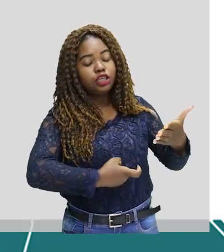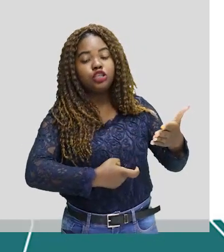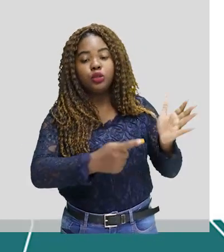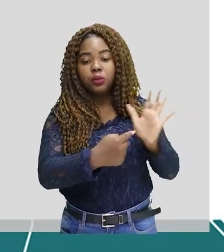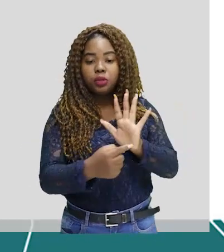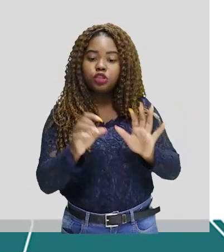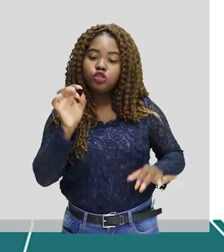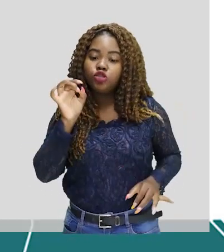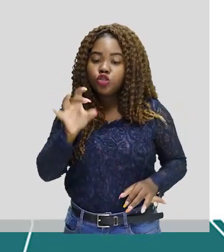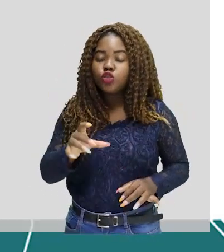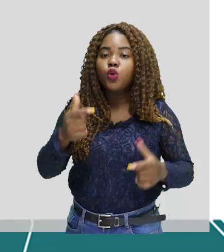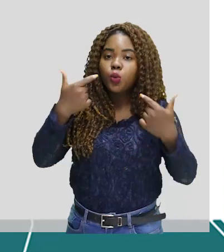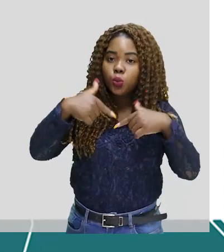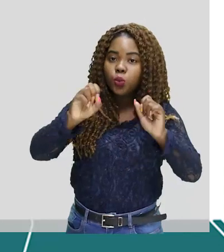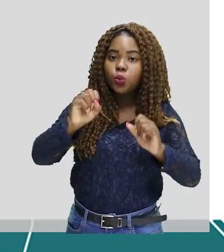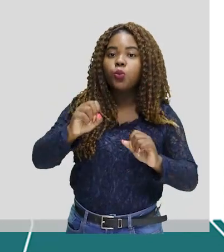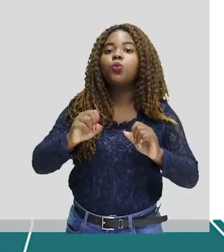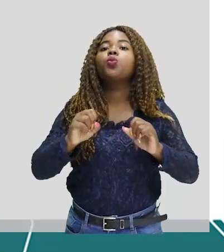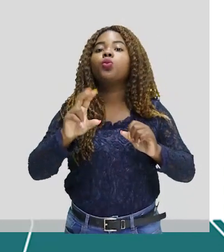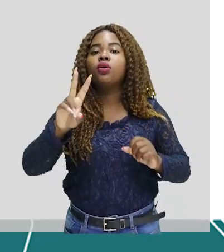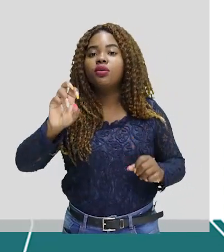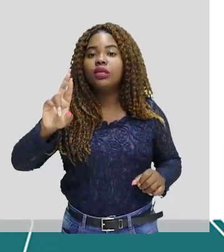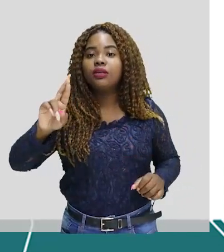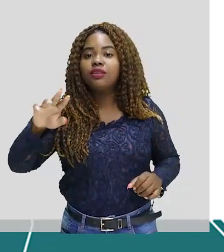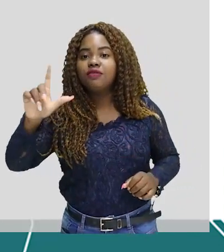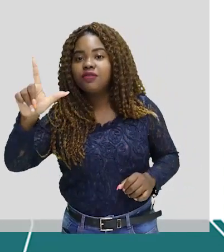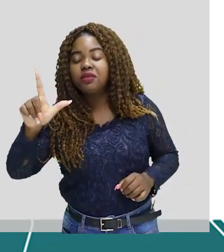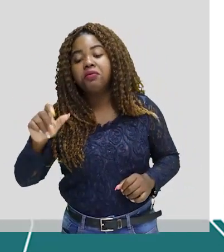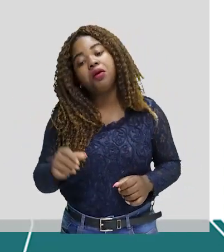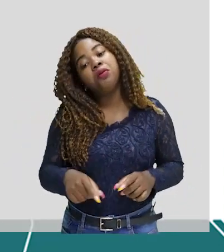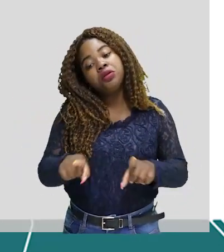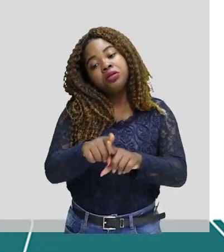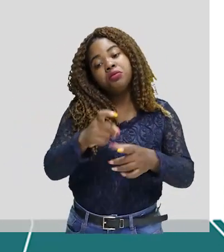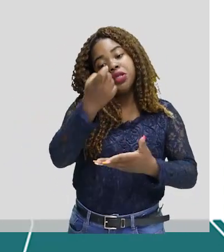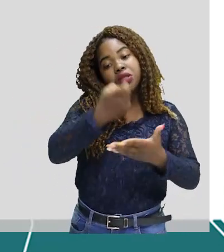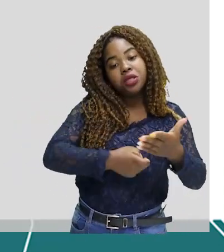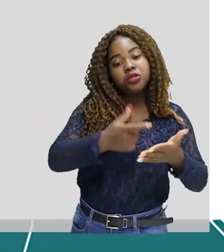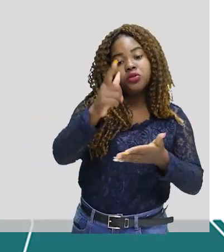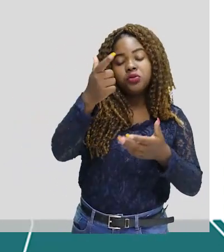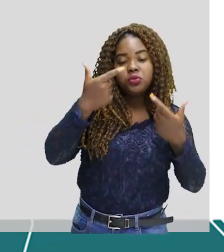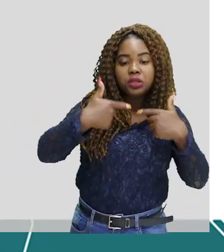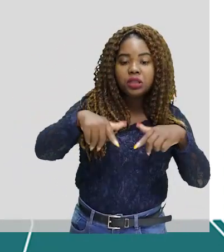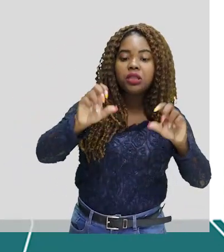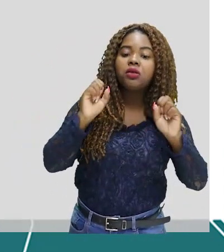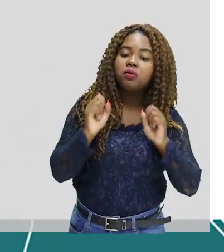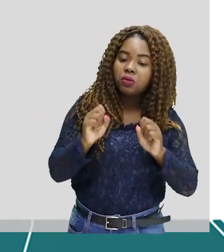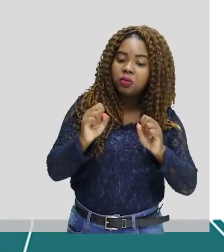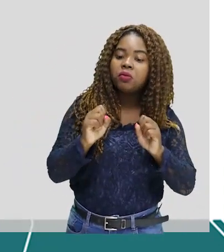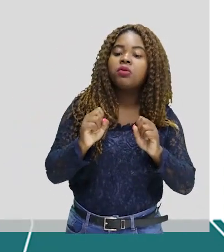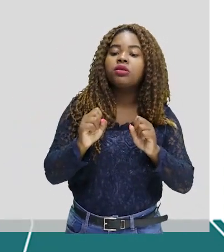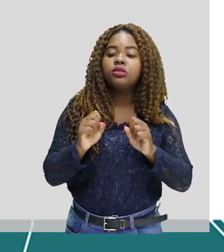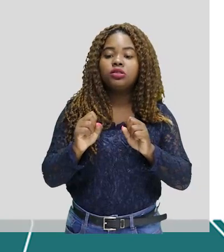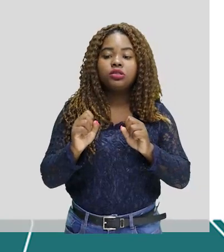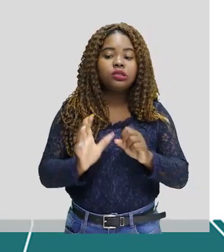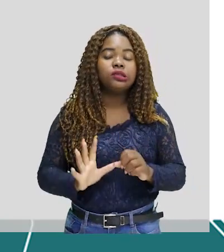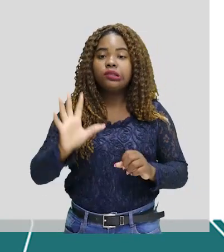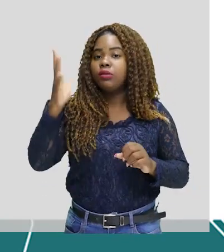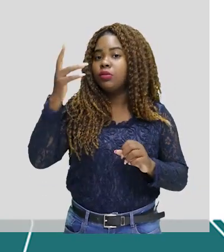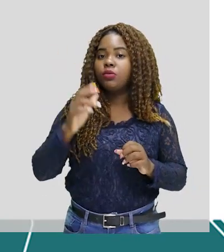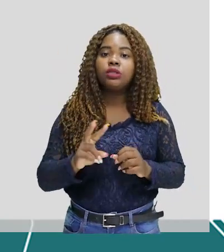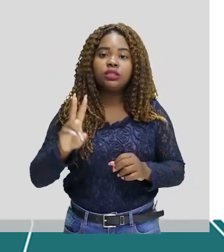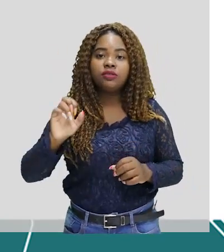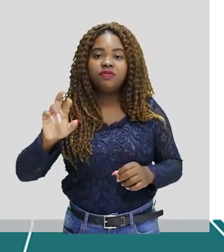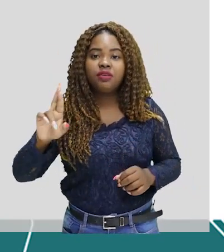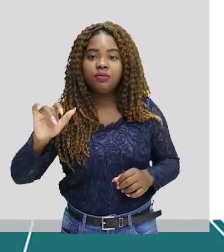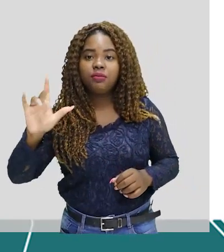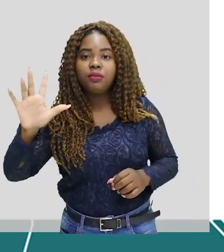a linguagem verbal e há textos que apresentam apenas a linguagem não verbal, mas há aqueles que misturam as duas. Nesse